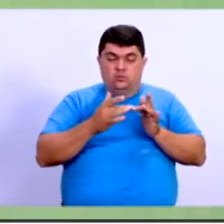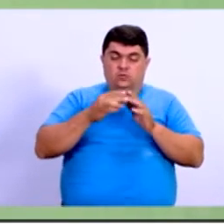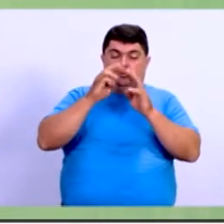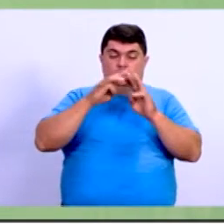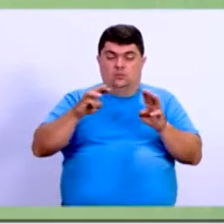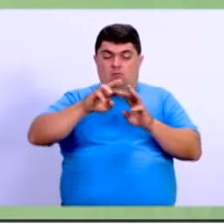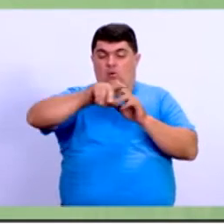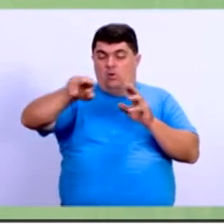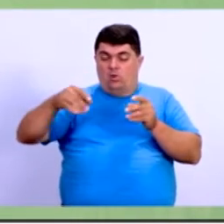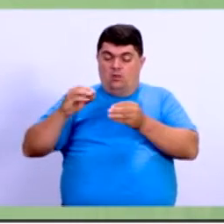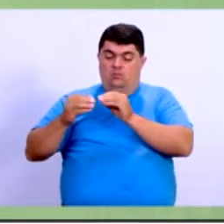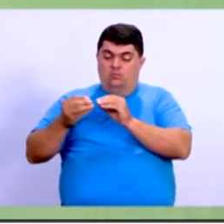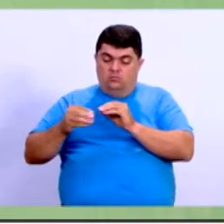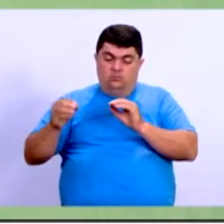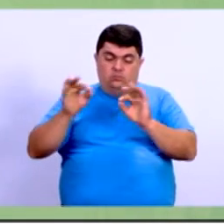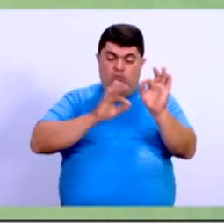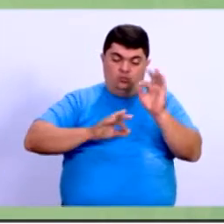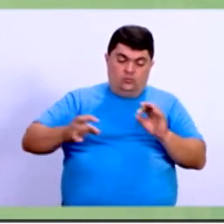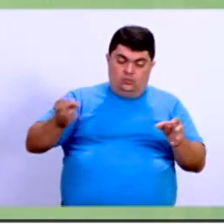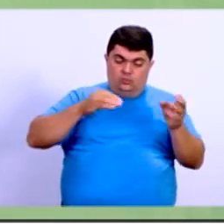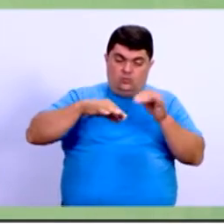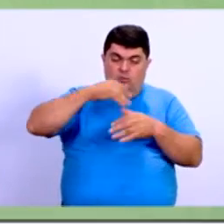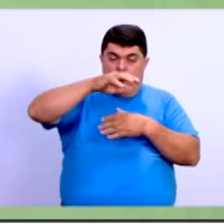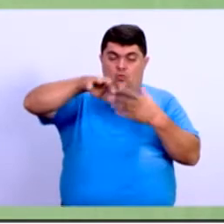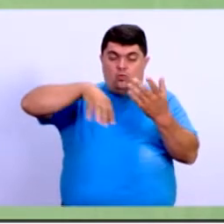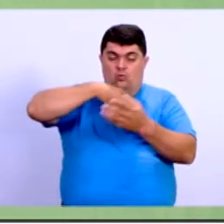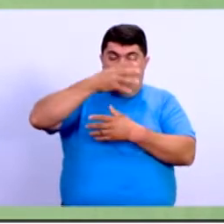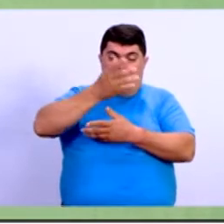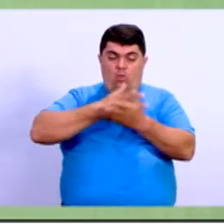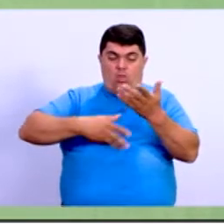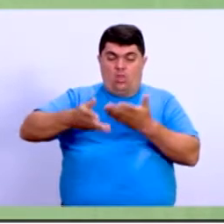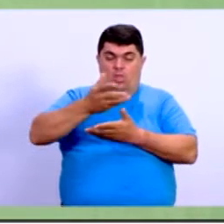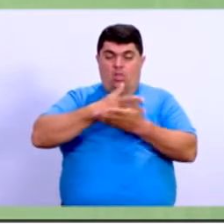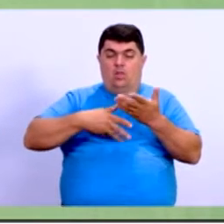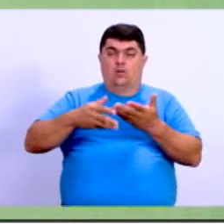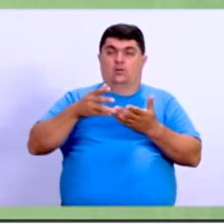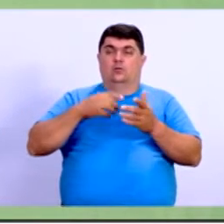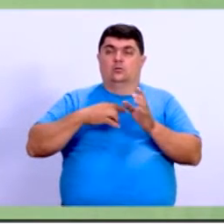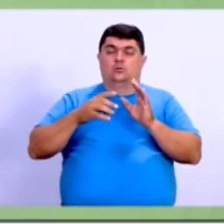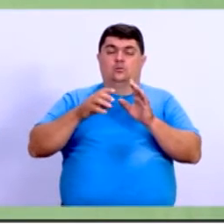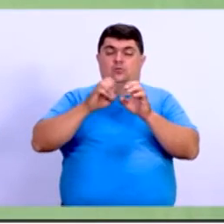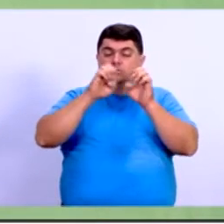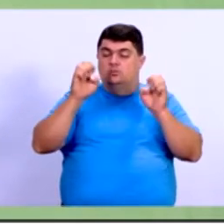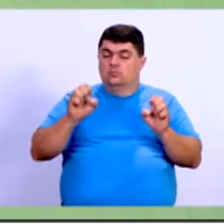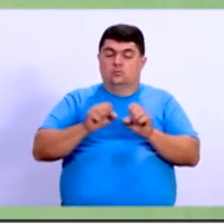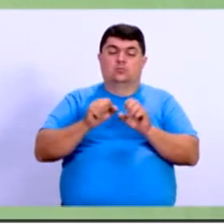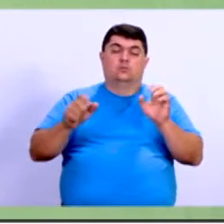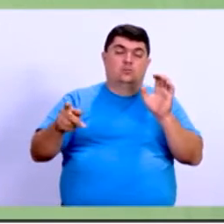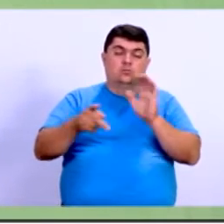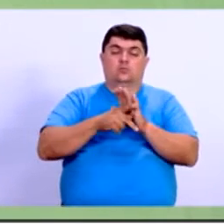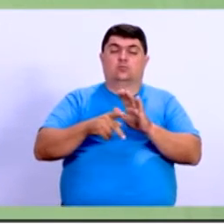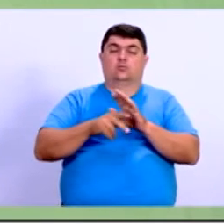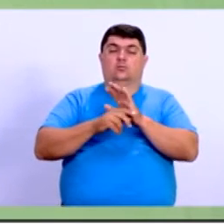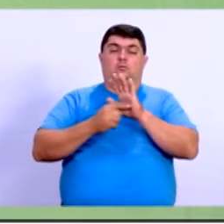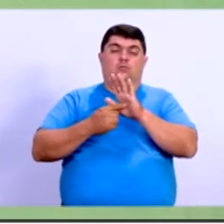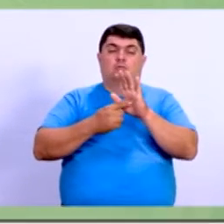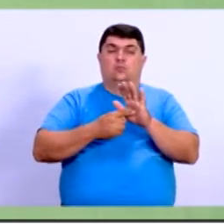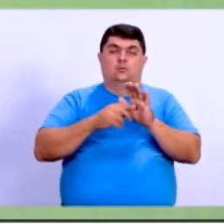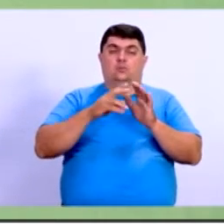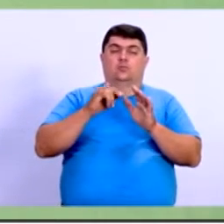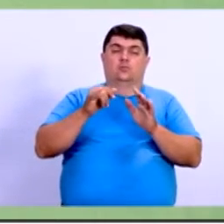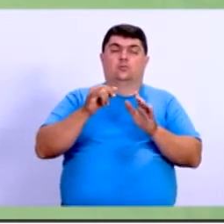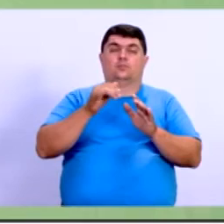situação específica. Ou seja, eu não faço diagrama de sequência de todo o sistema, só de situações específicas. Mostra a sequência de